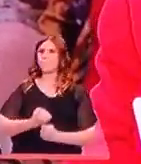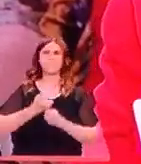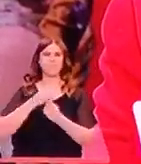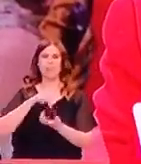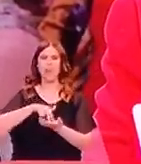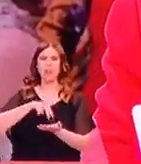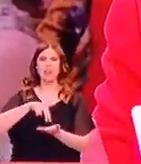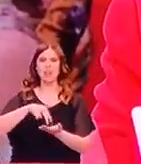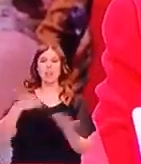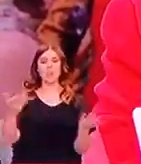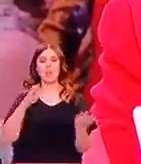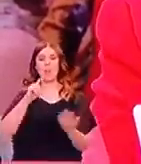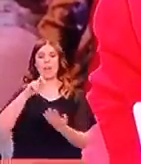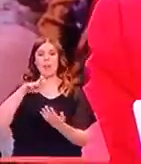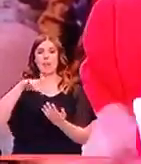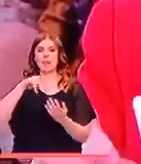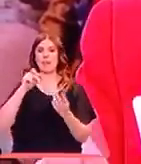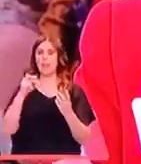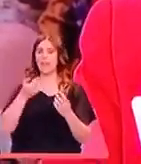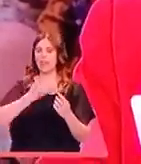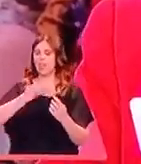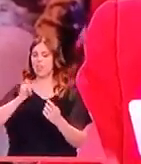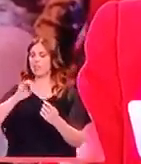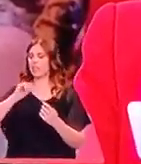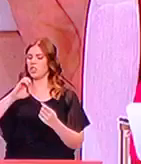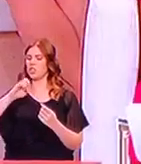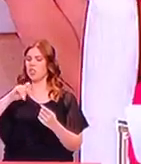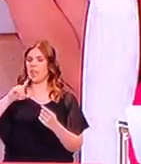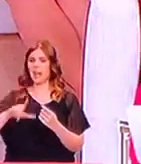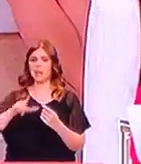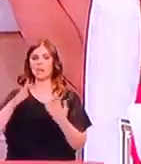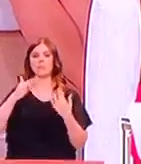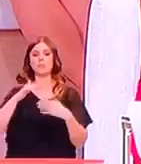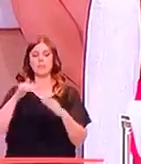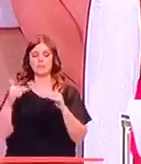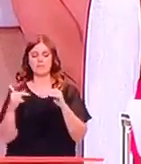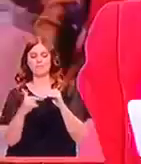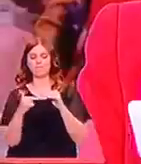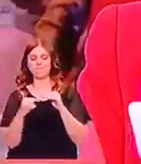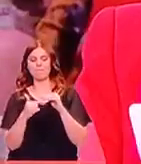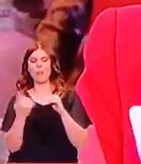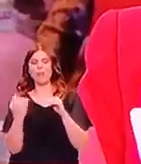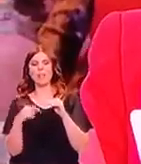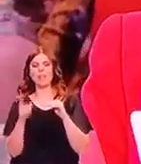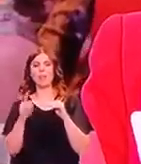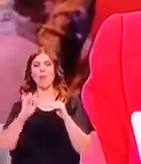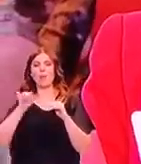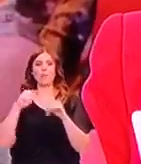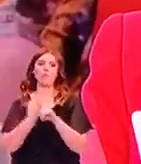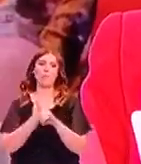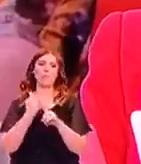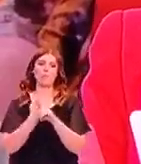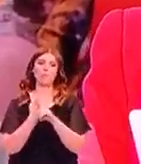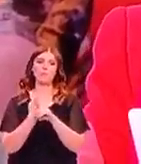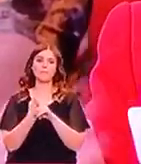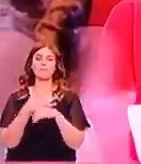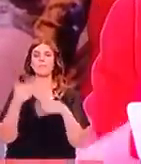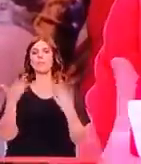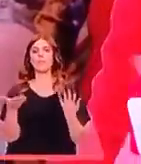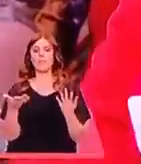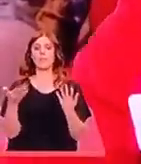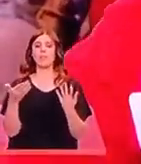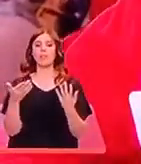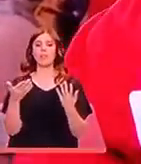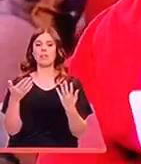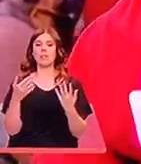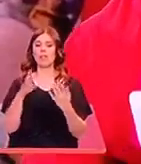andar. Então era uma hérnia. Era uma hérnia discal. Só que debaixo dessa hérnia discal havia outras coisas. Então,